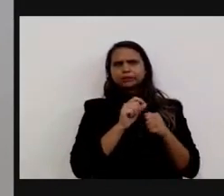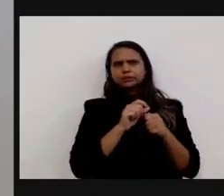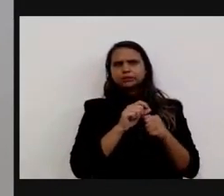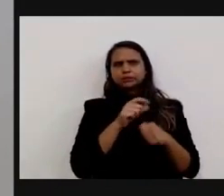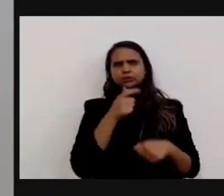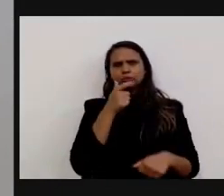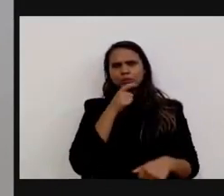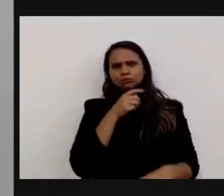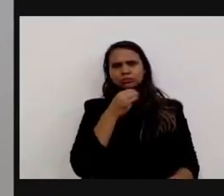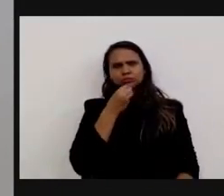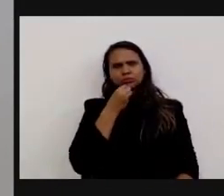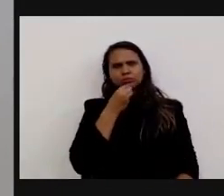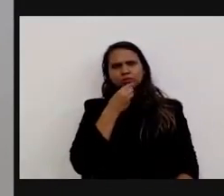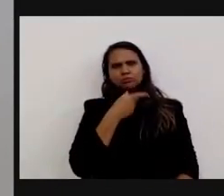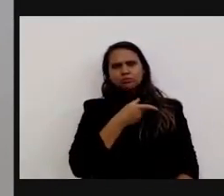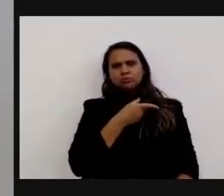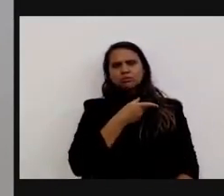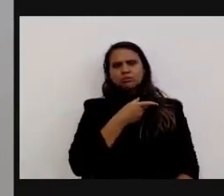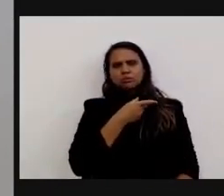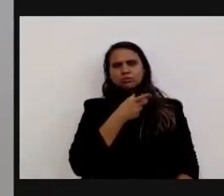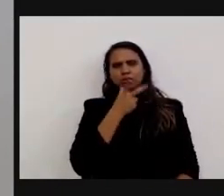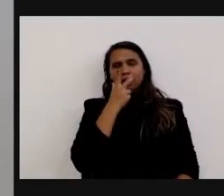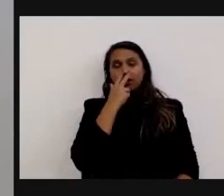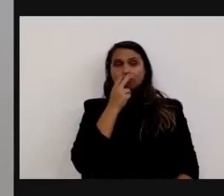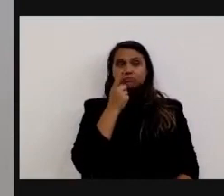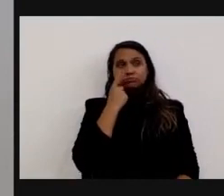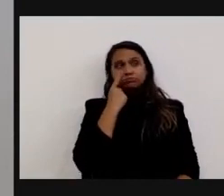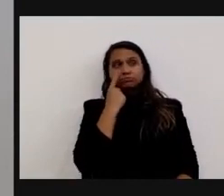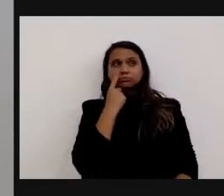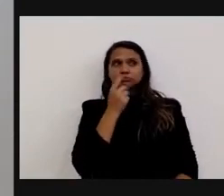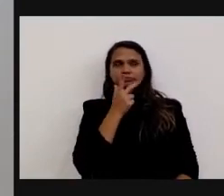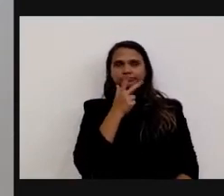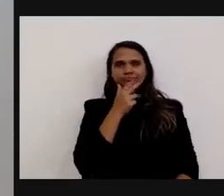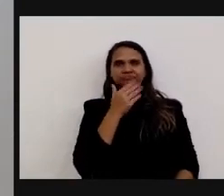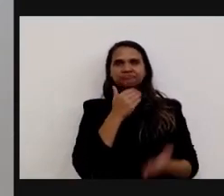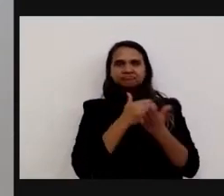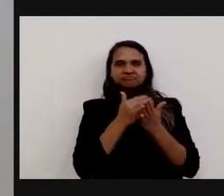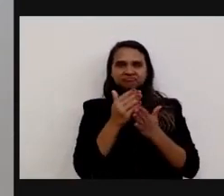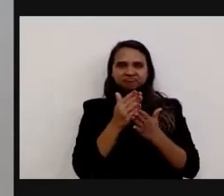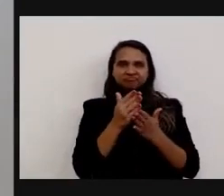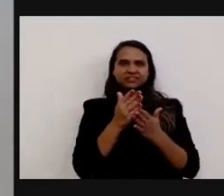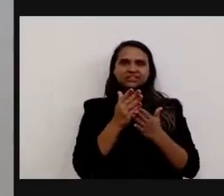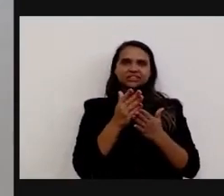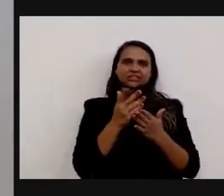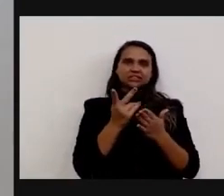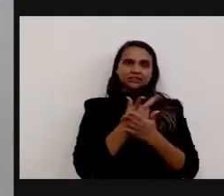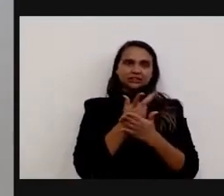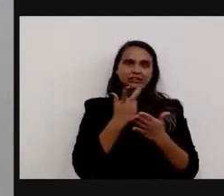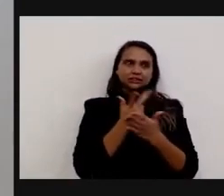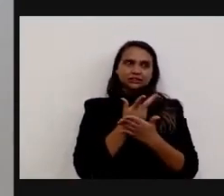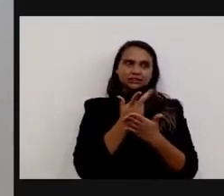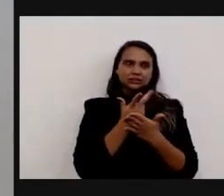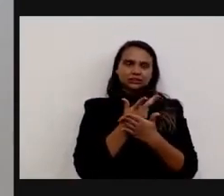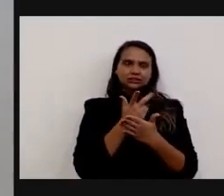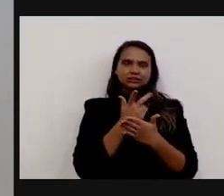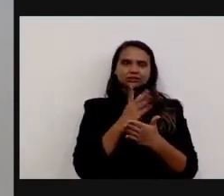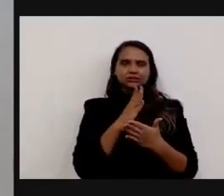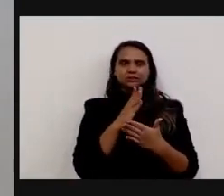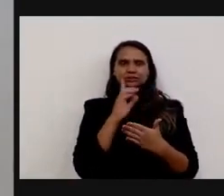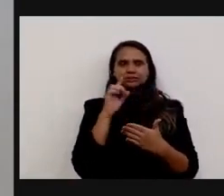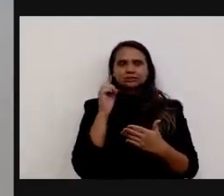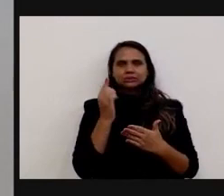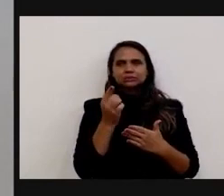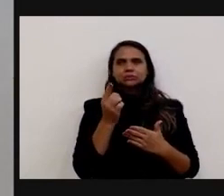experimentar aqui na minha equipe mas vamos ver se porque provavelmente vai dar errado no início né qualifica melhor e tal então